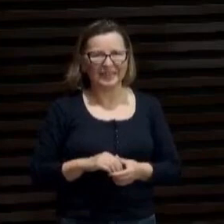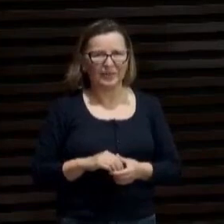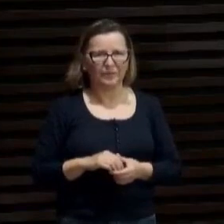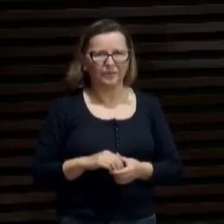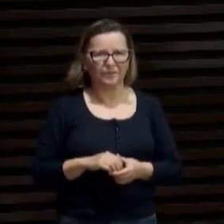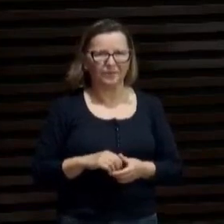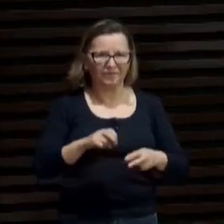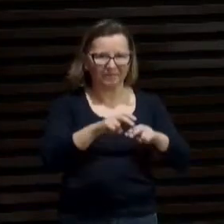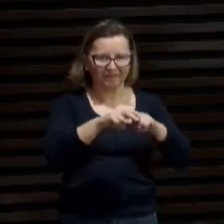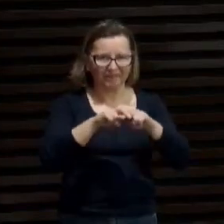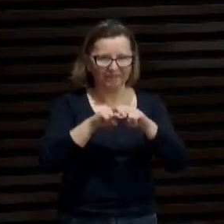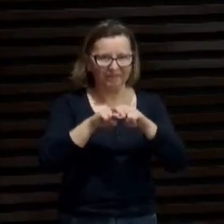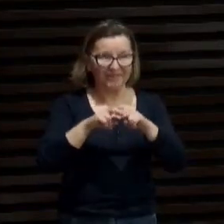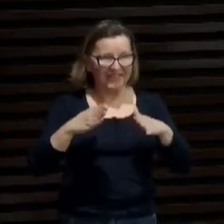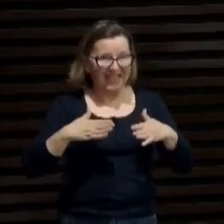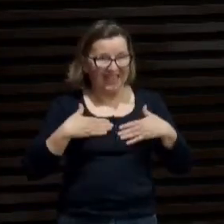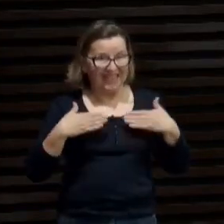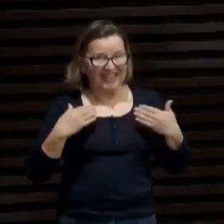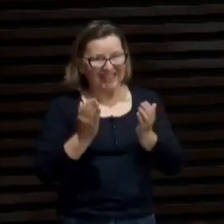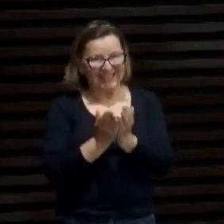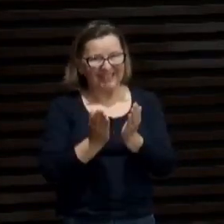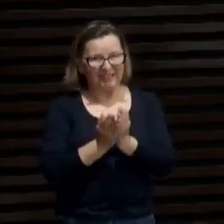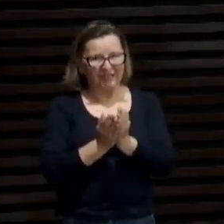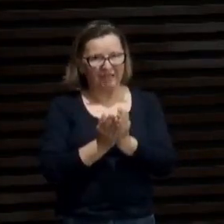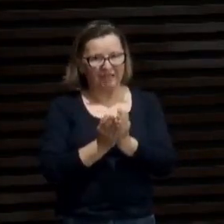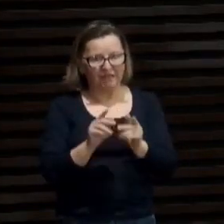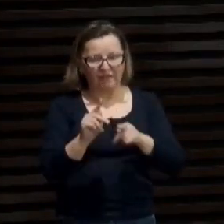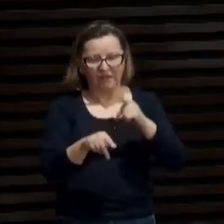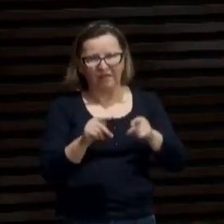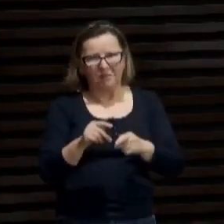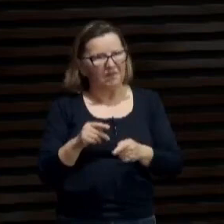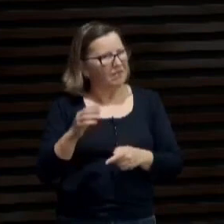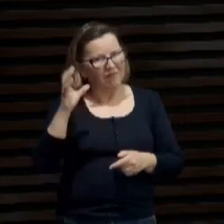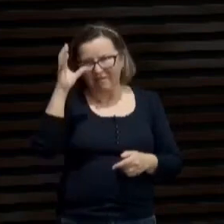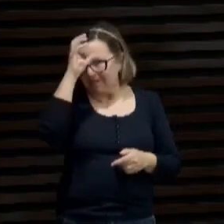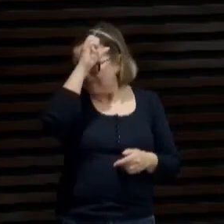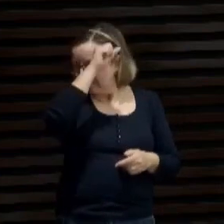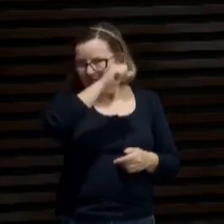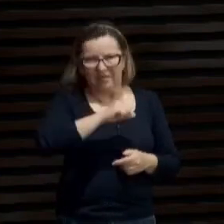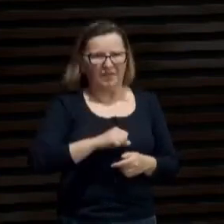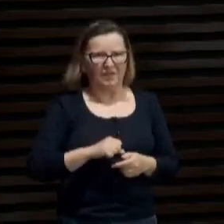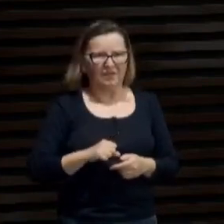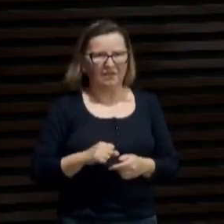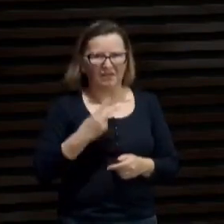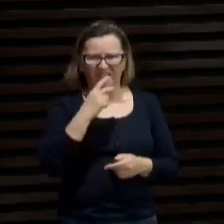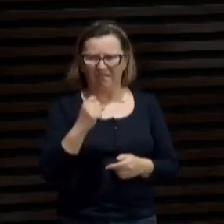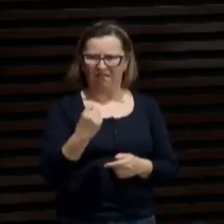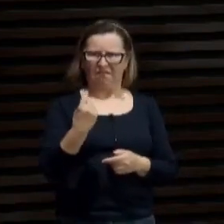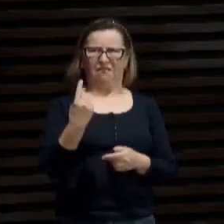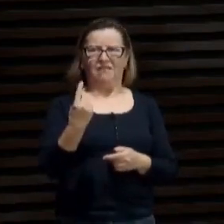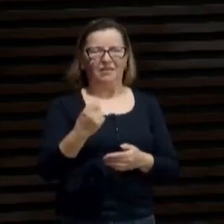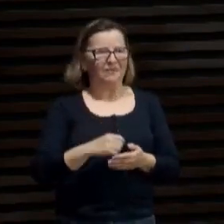É por isso que a alegria do cristão é incompreensível para o mundo. É um paradoxo. Ora, o